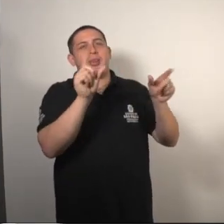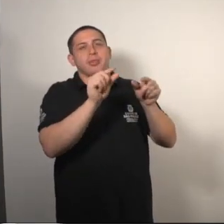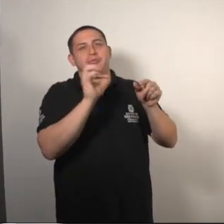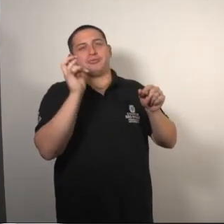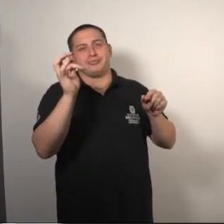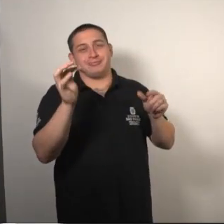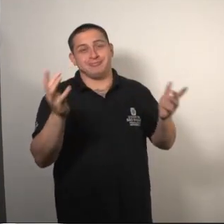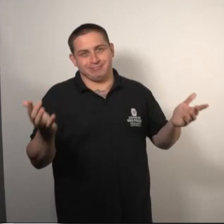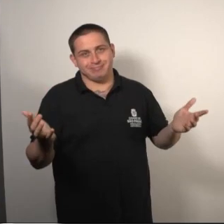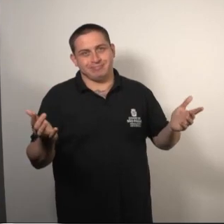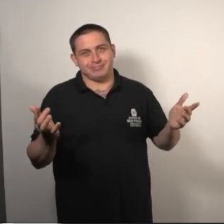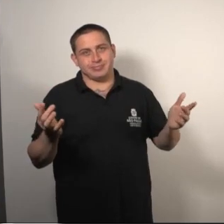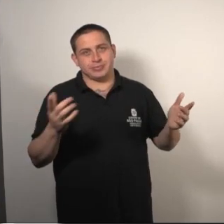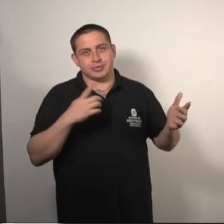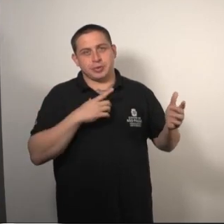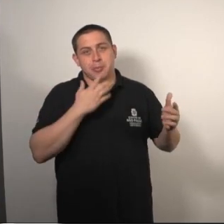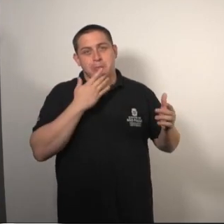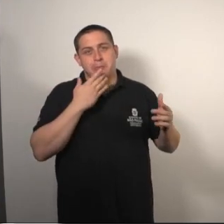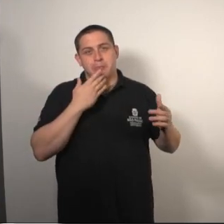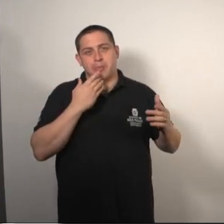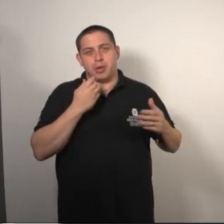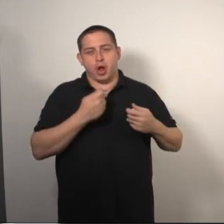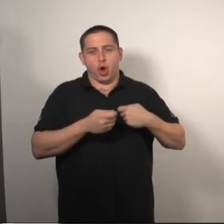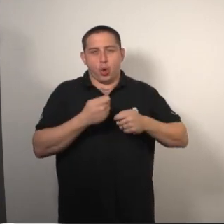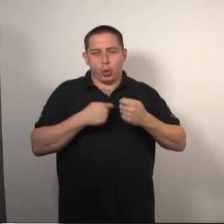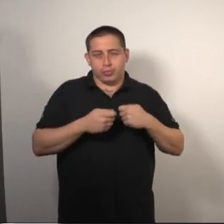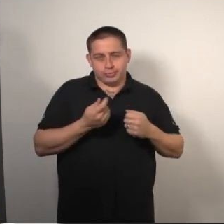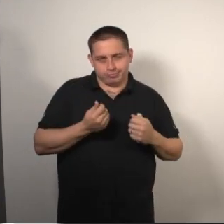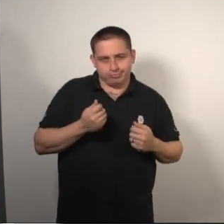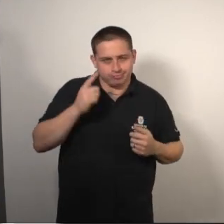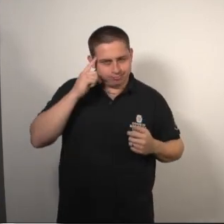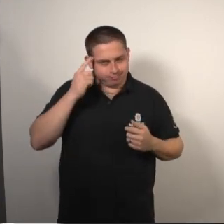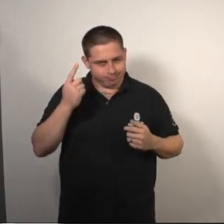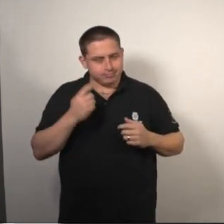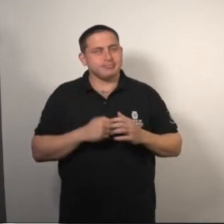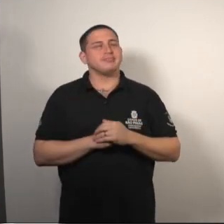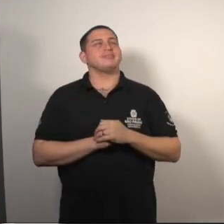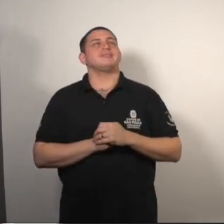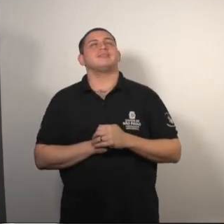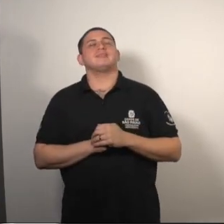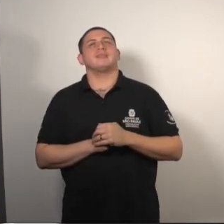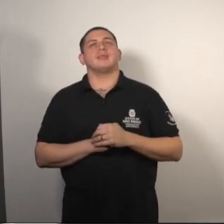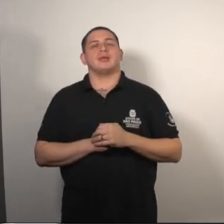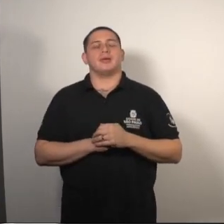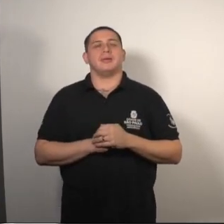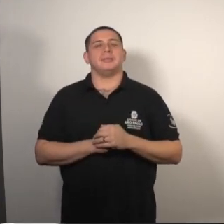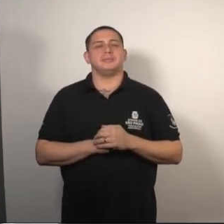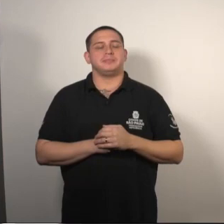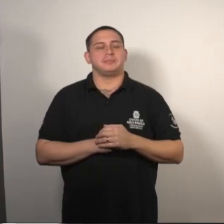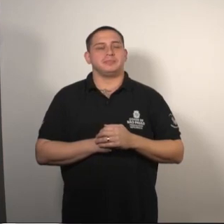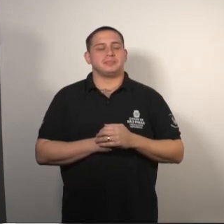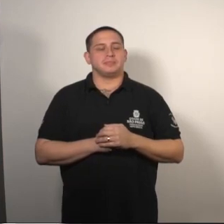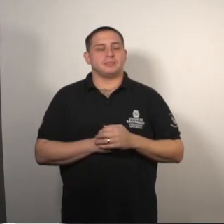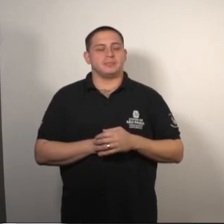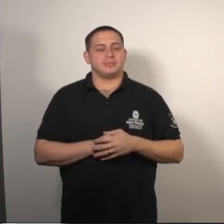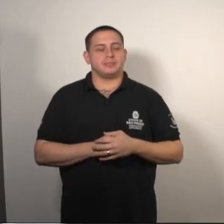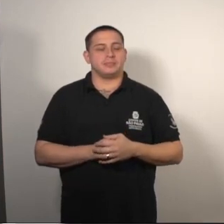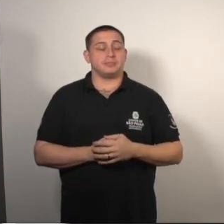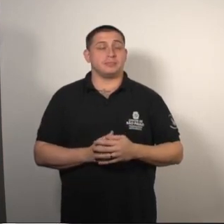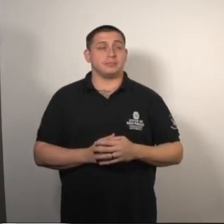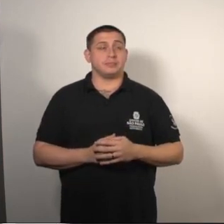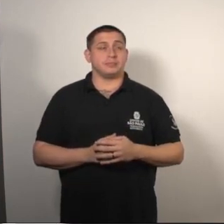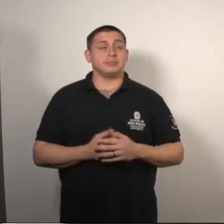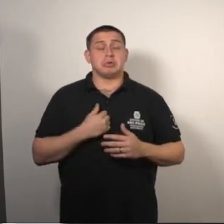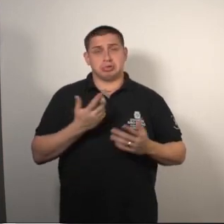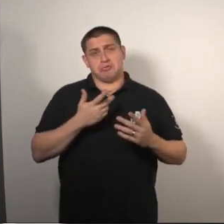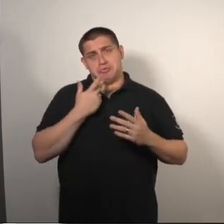bem menores, e com isso a gente vai reduzir bastante esses custos de recuperação para a cidade. Então, como eu falei,